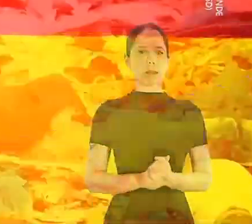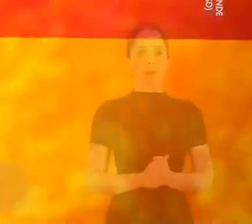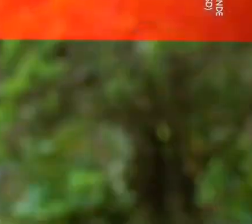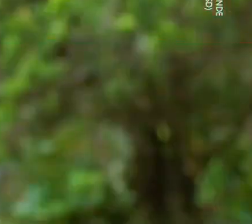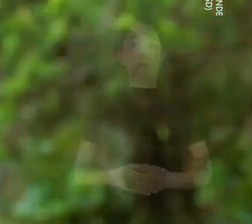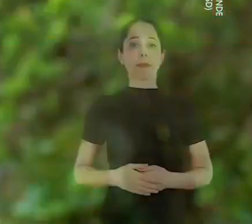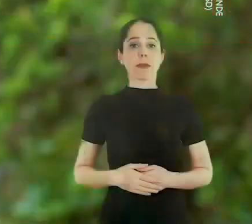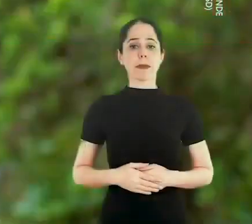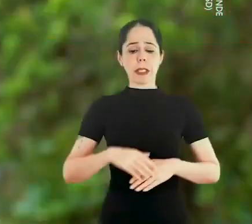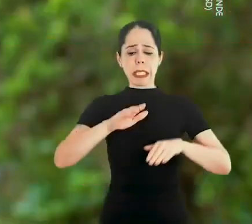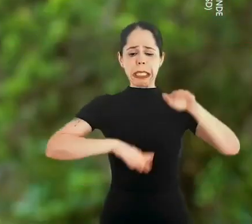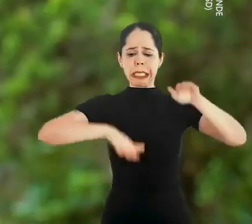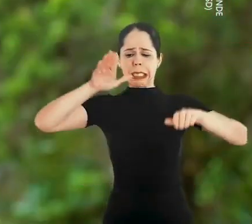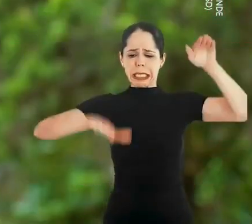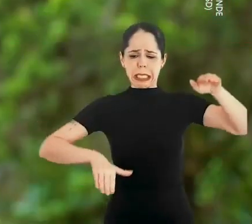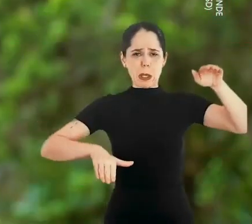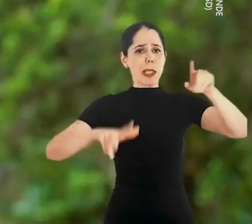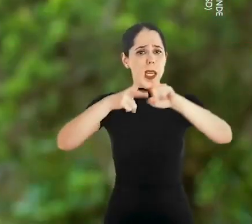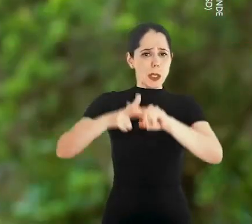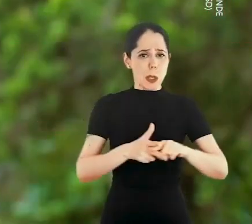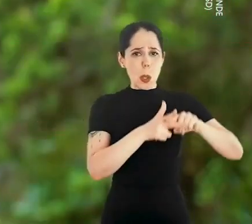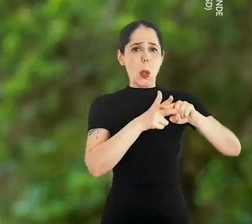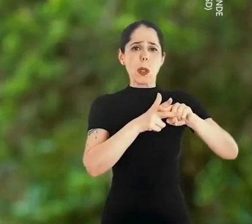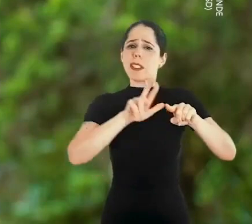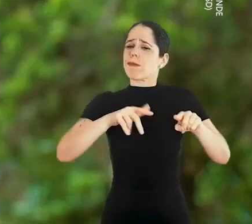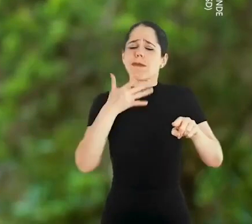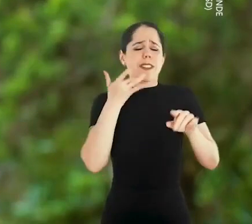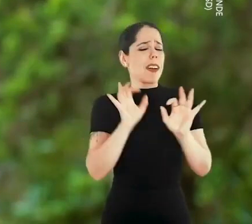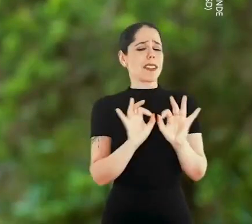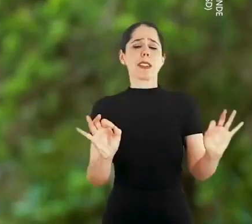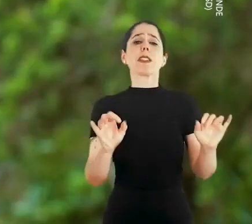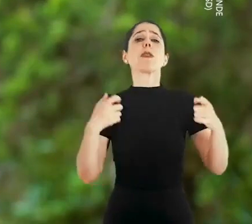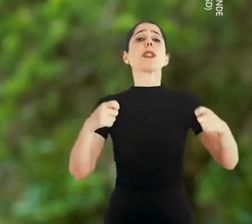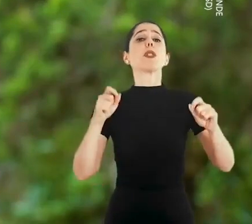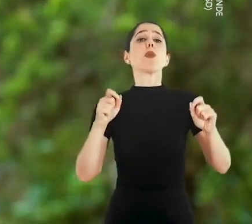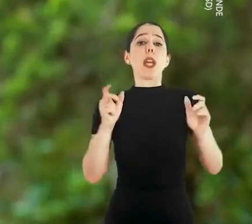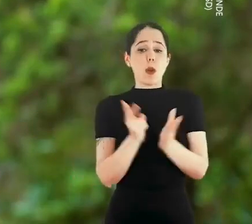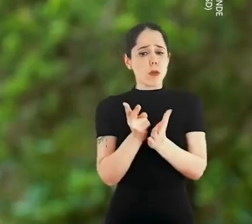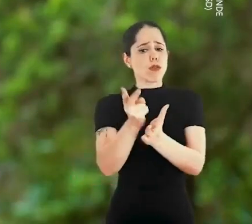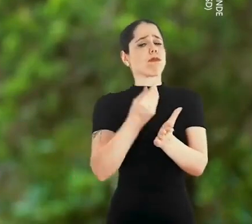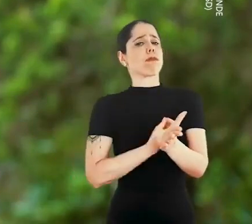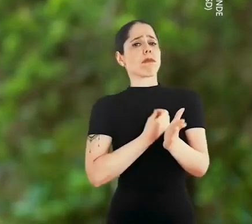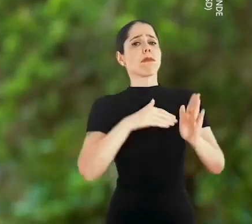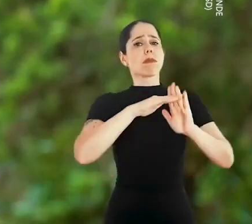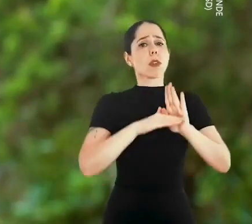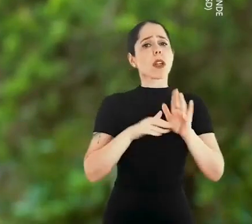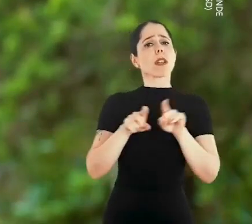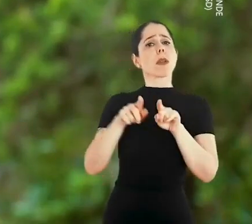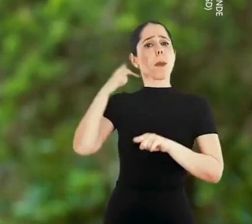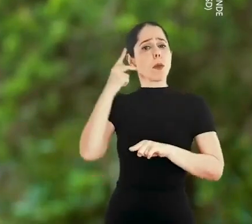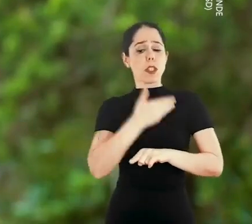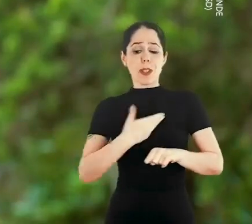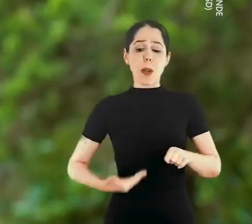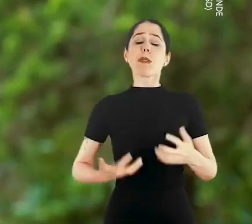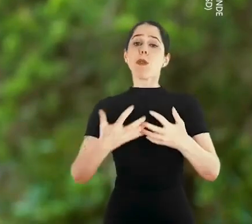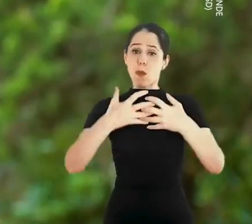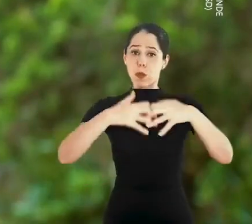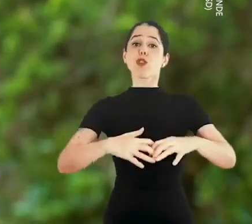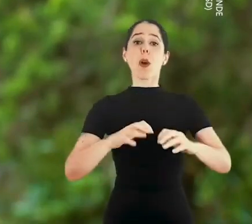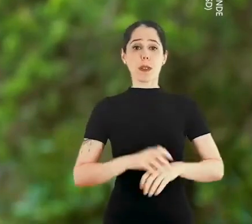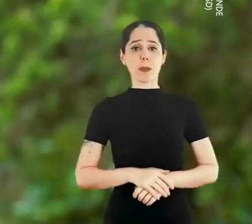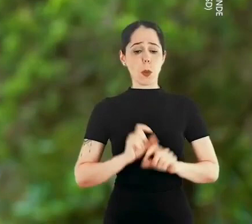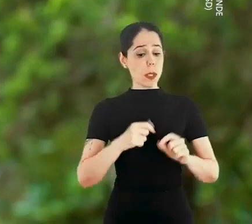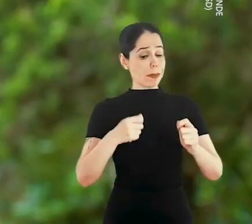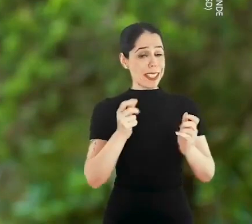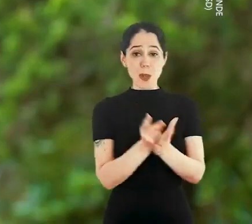infantil. Corrigir as desigualdades não é simples e exige manter programas e políticas públicas funcionando. O